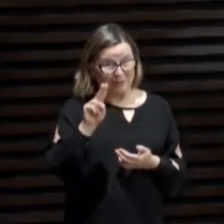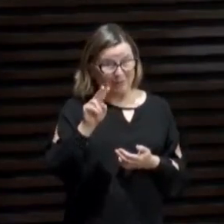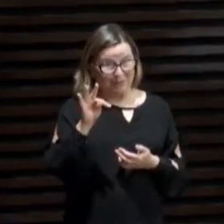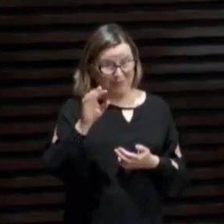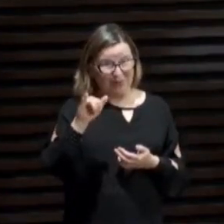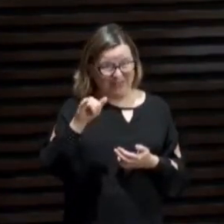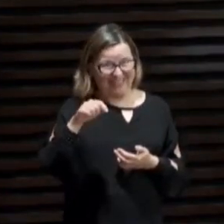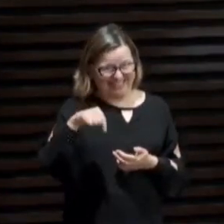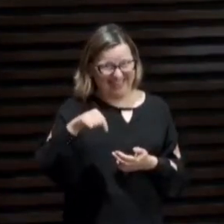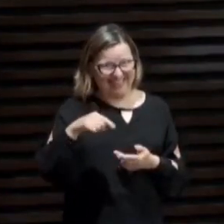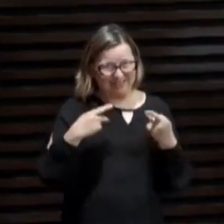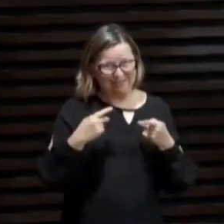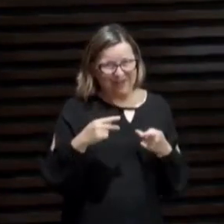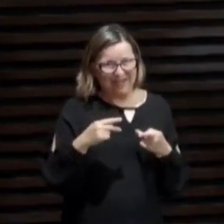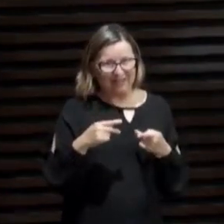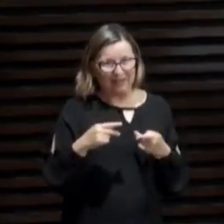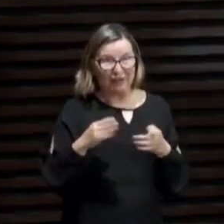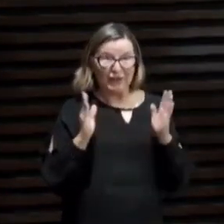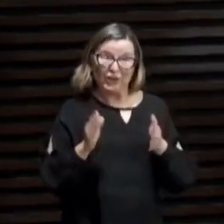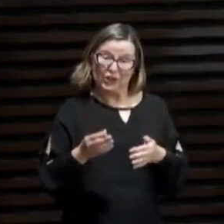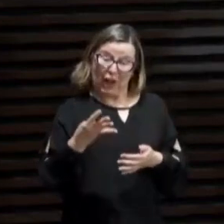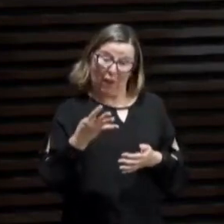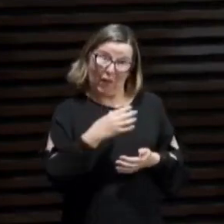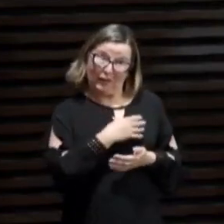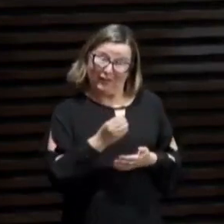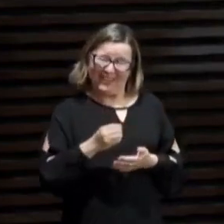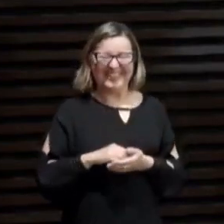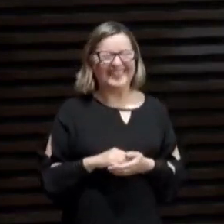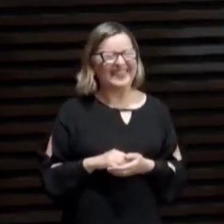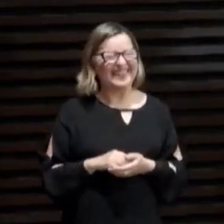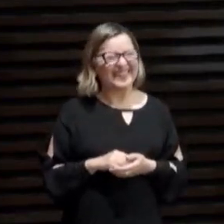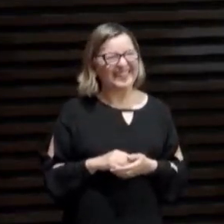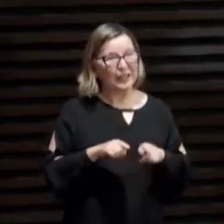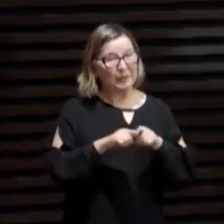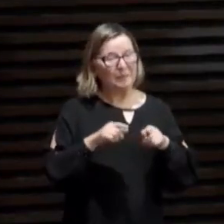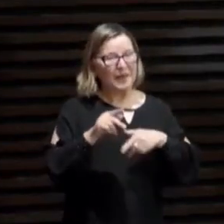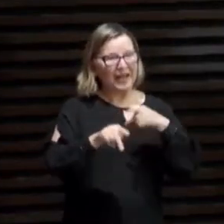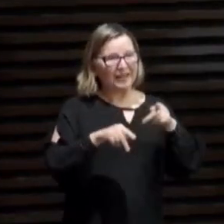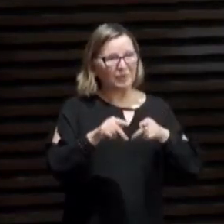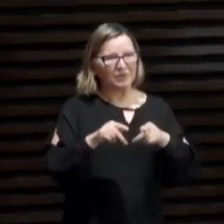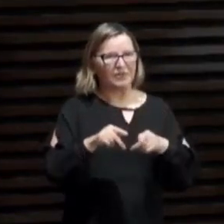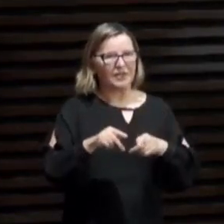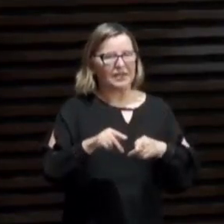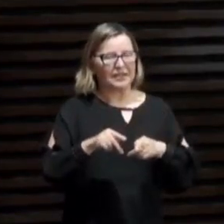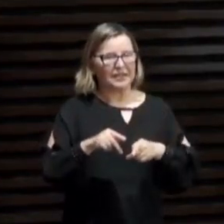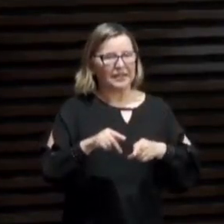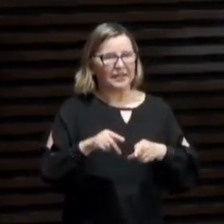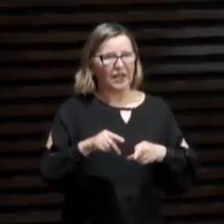Fora doente, fora velho, fora jovem, fora debilitado. Gente, 3 milhões de pessoas.